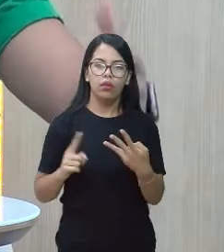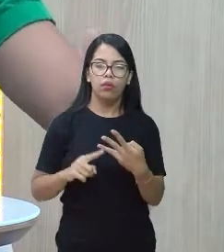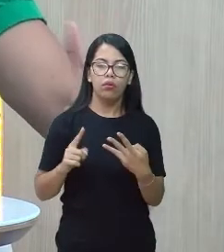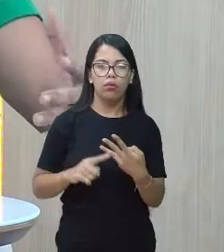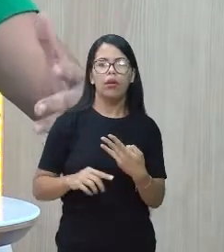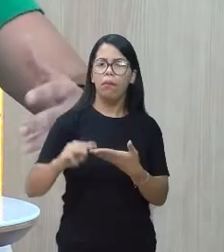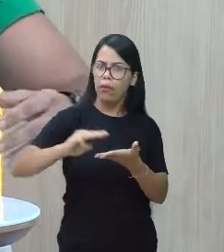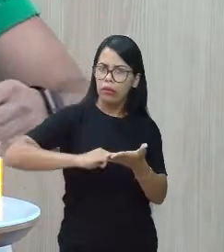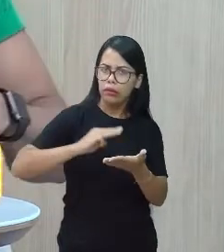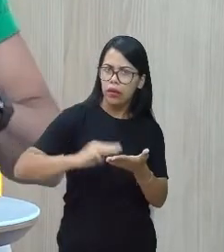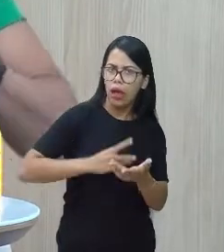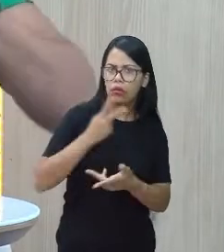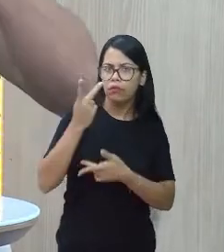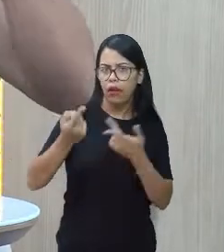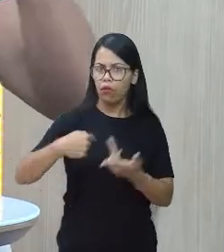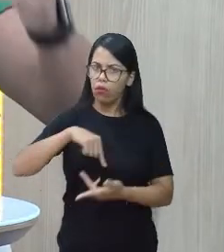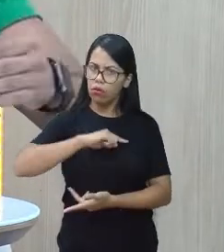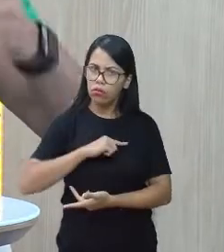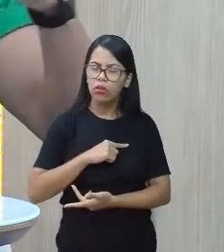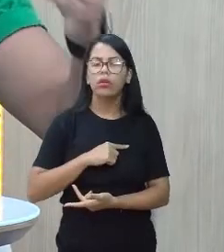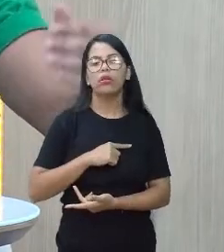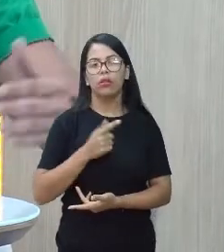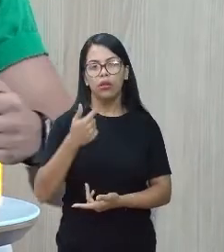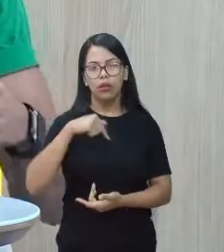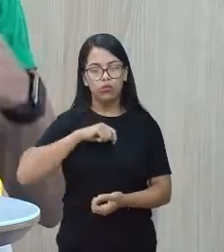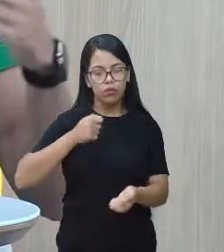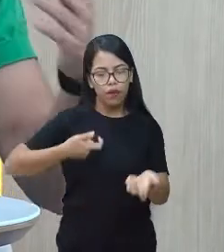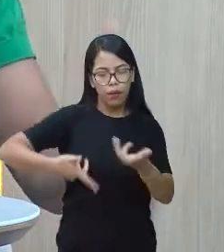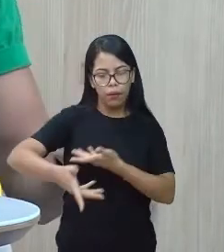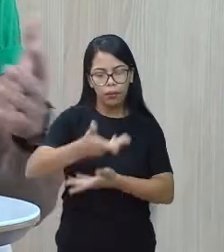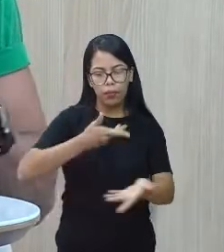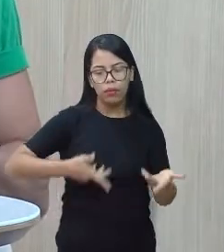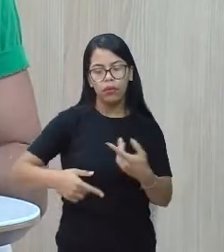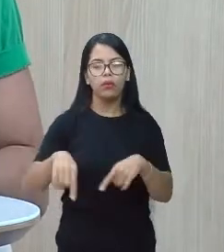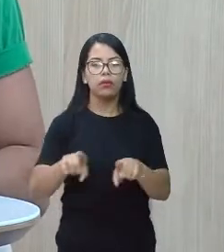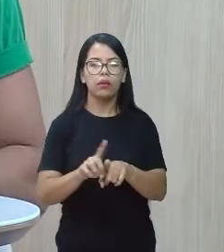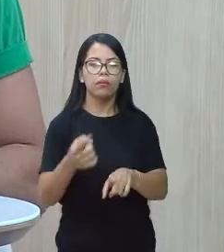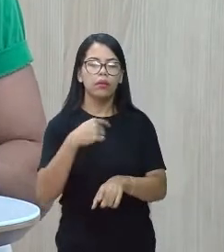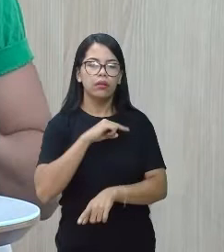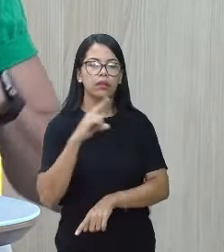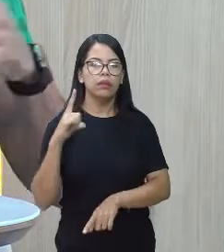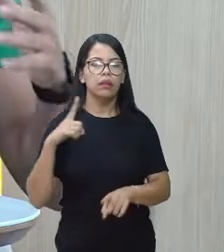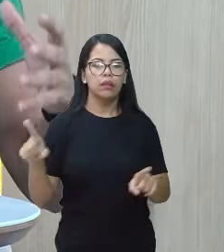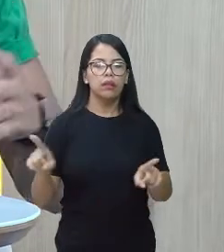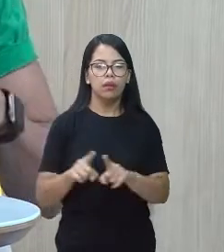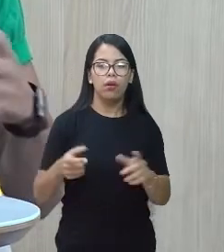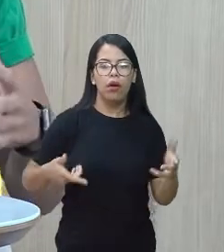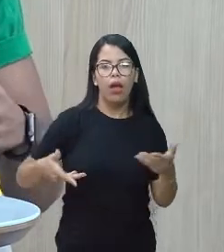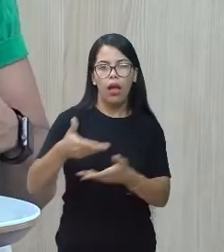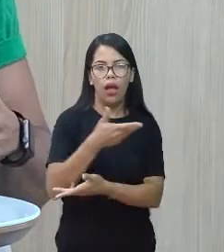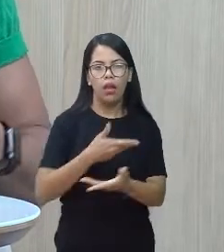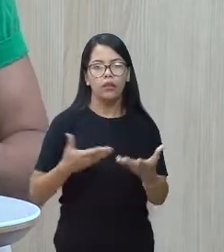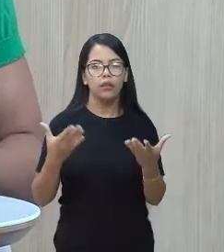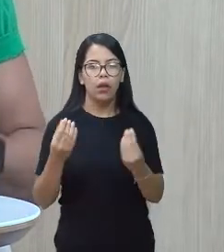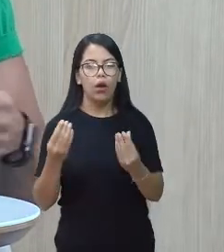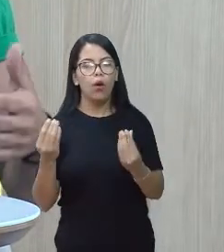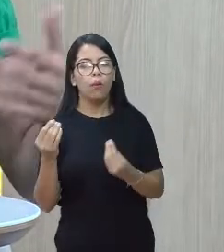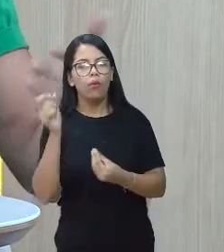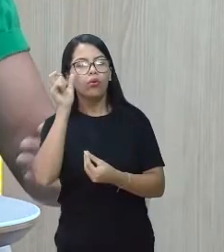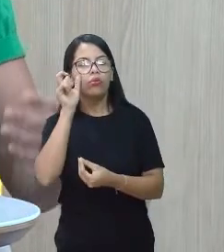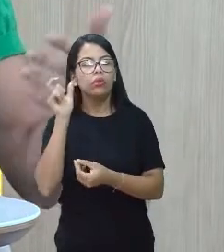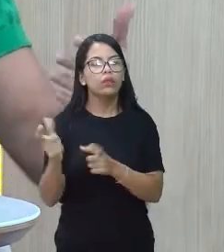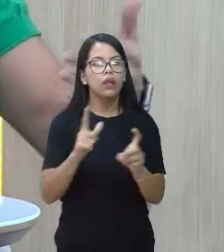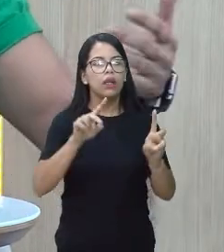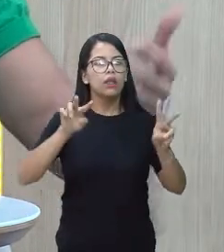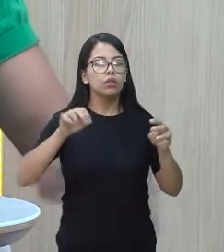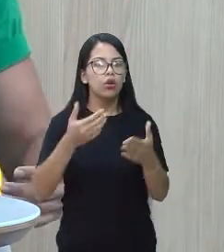suas mensagens, tá? Que a gente vai interagindo e também a gente está com uma relação bastante interessante em